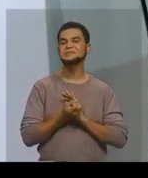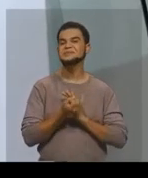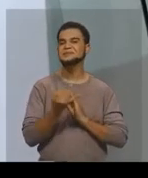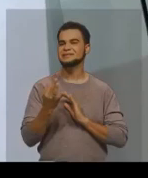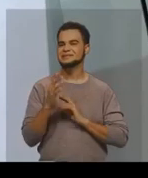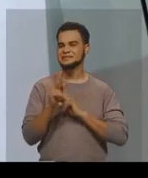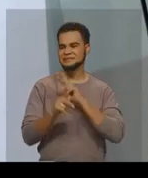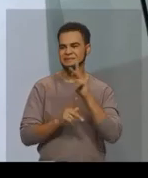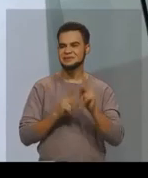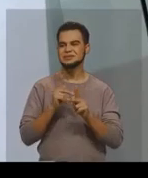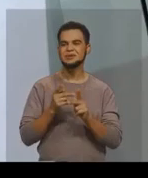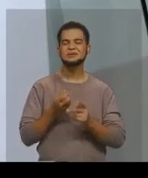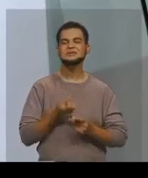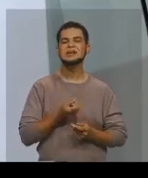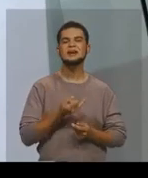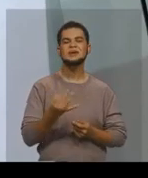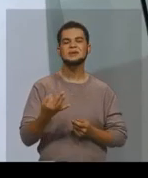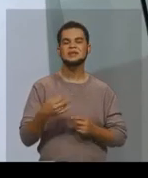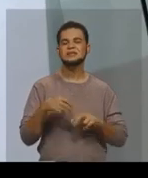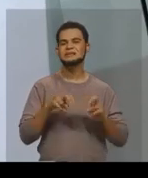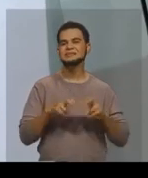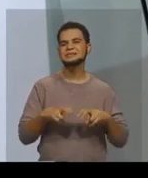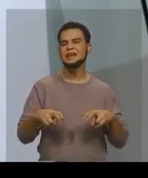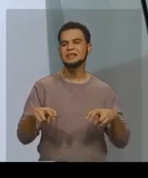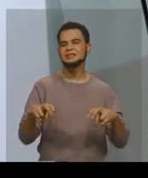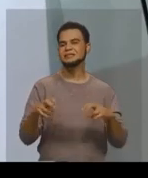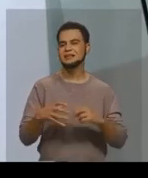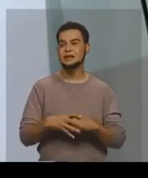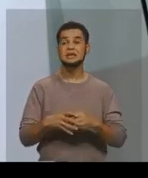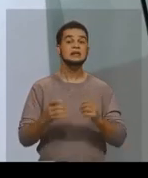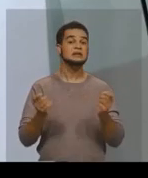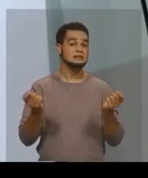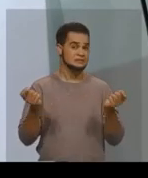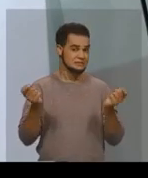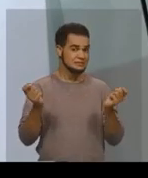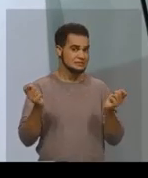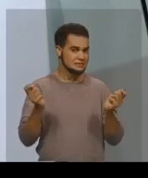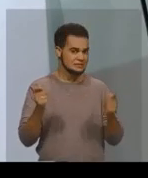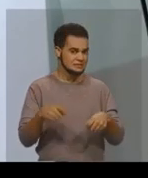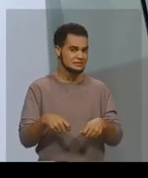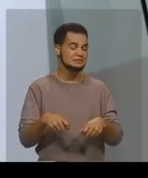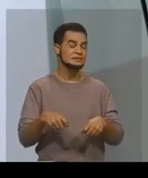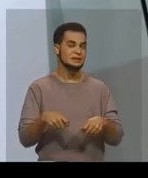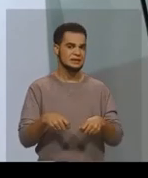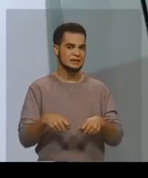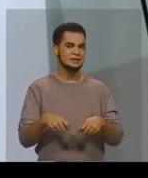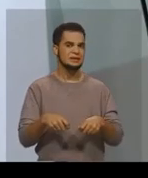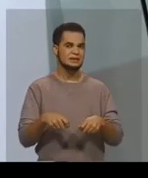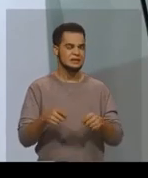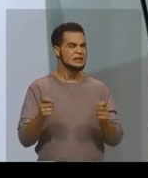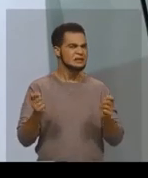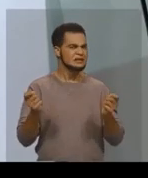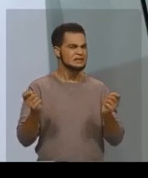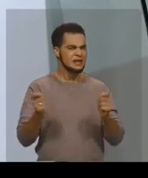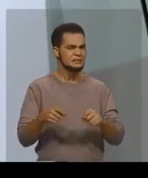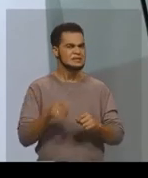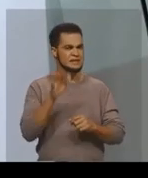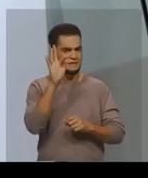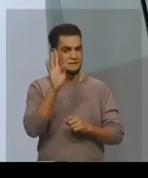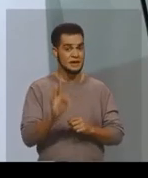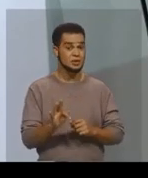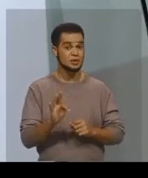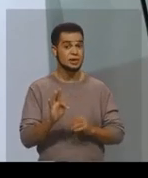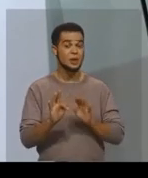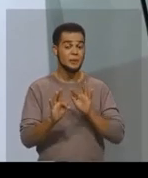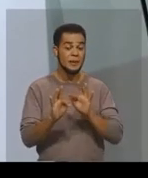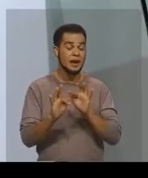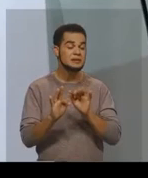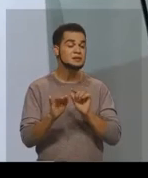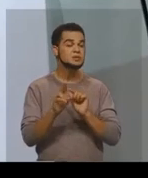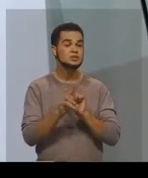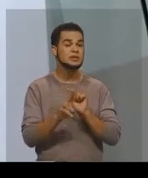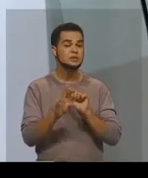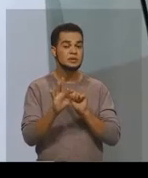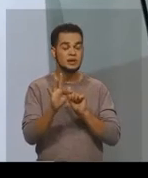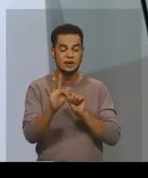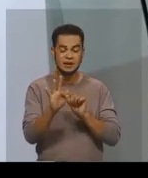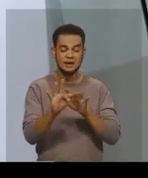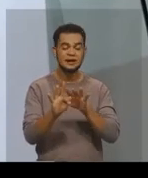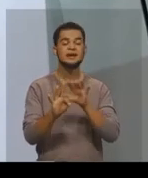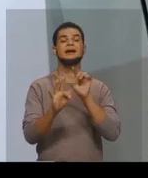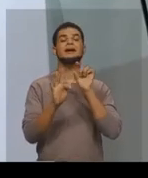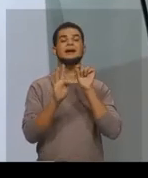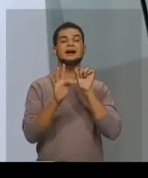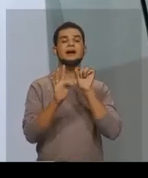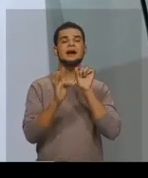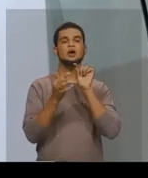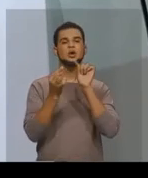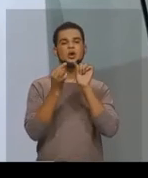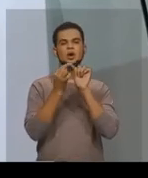quantas cadeiras? Dá para trabalhar o fatorial, mas dentro de arranjo e dentro de combinação, beleza? No caso ali,